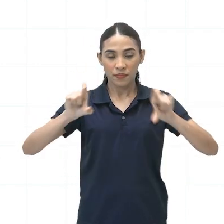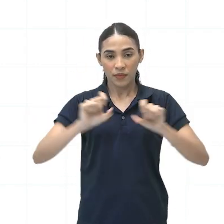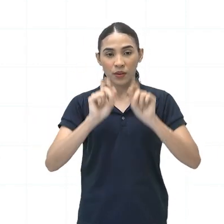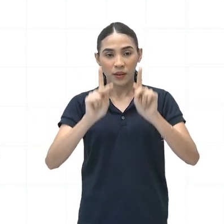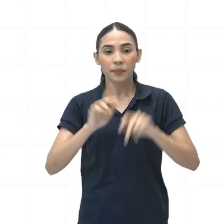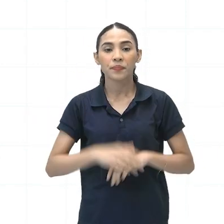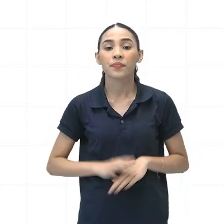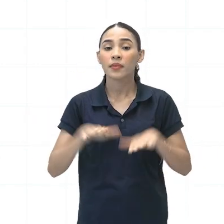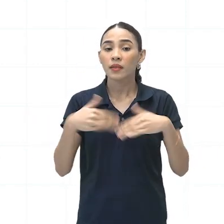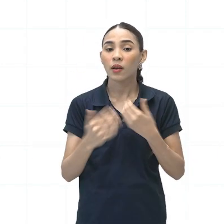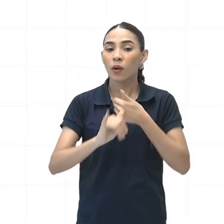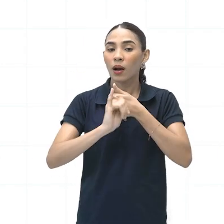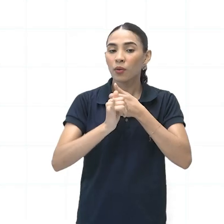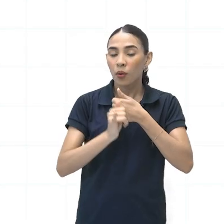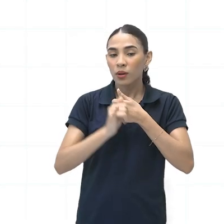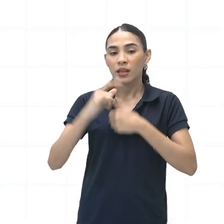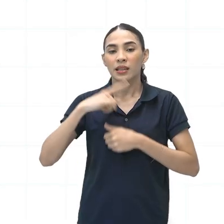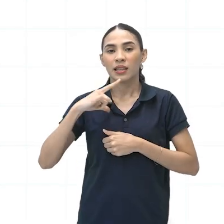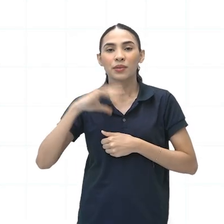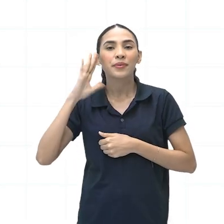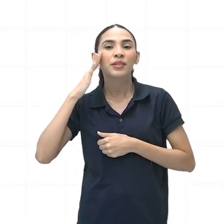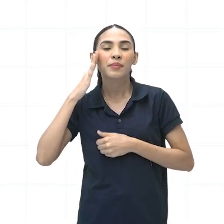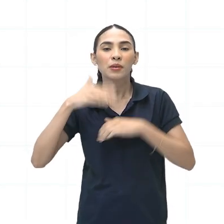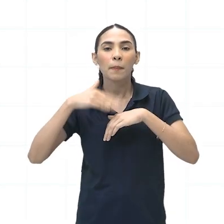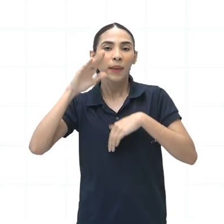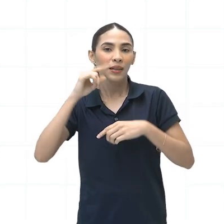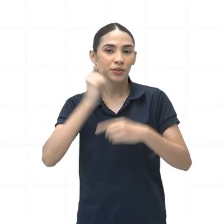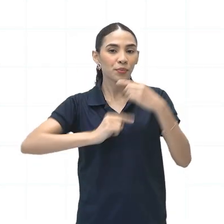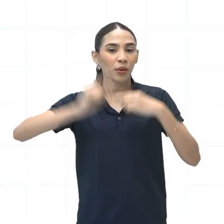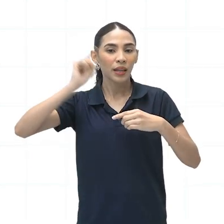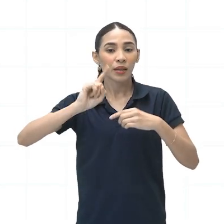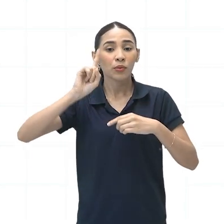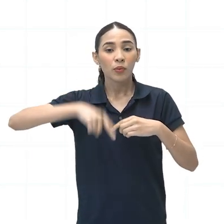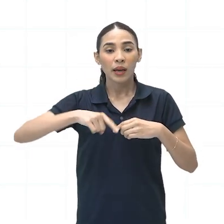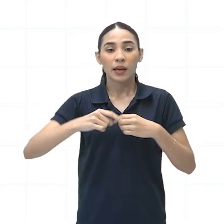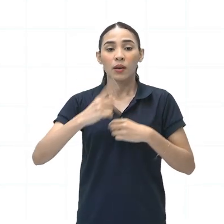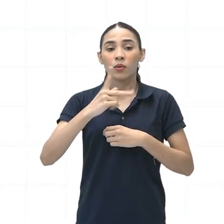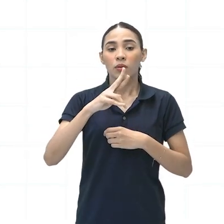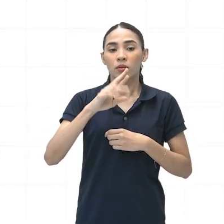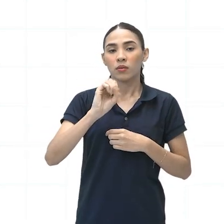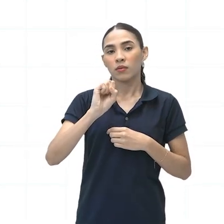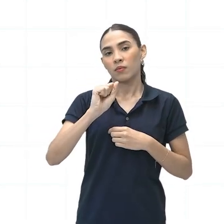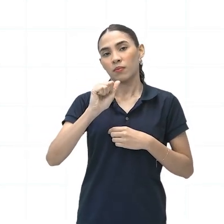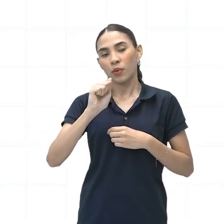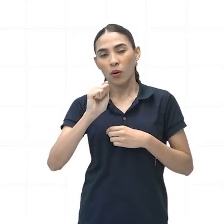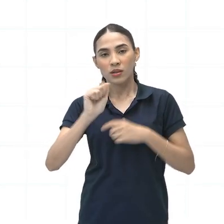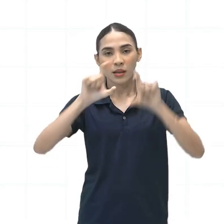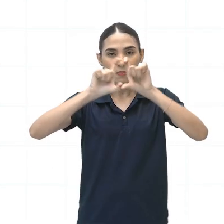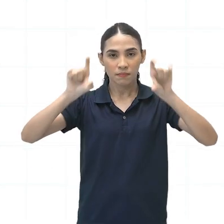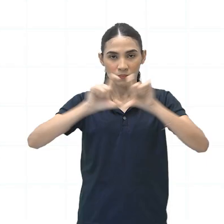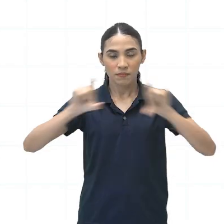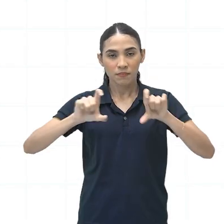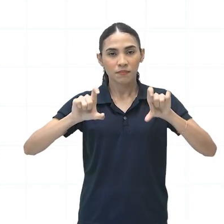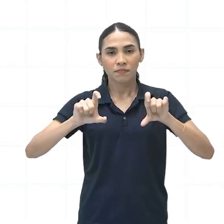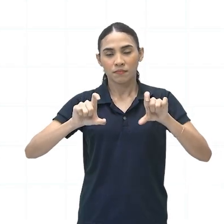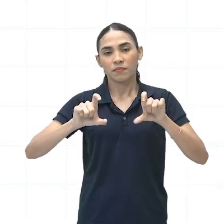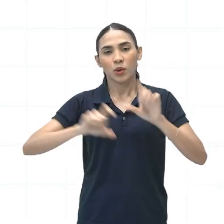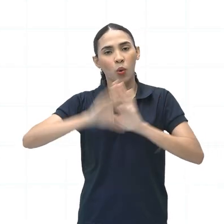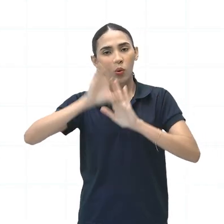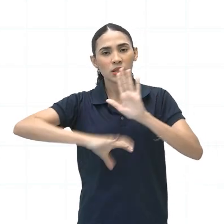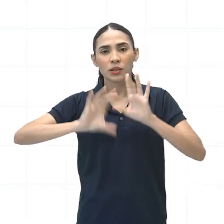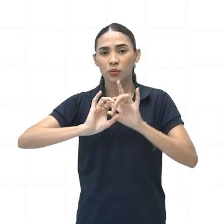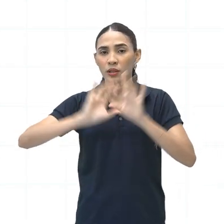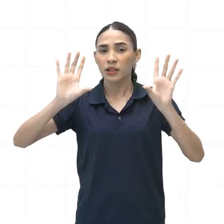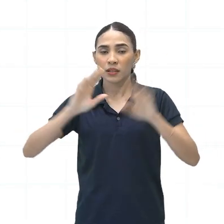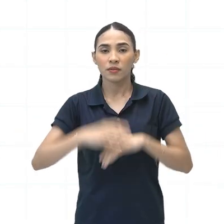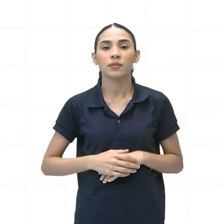as crônicas, com esse entendimento mais moderno, são as pequenas produções em prosa de natureza livre,